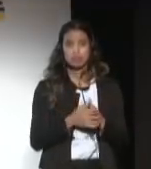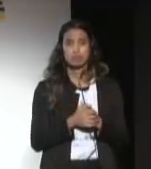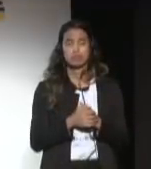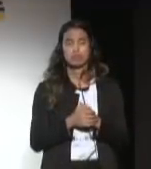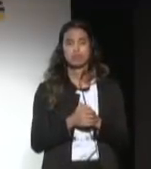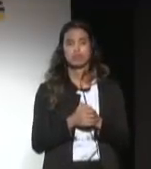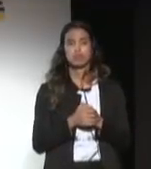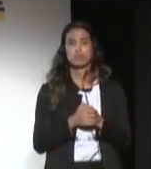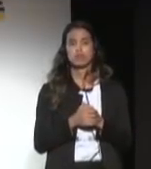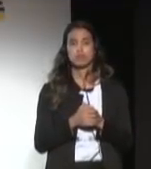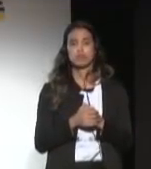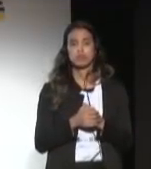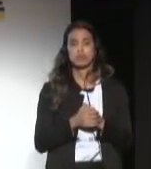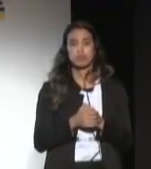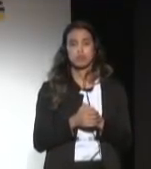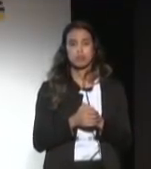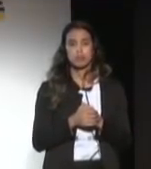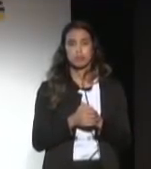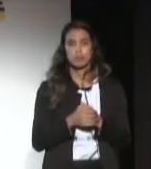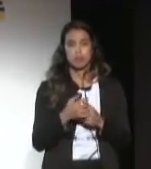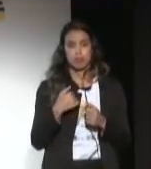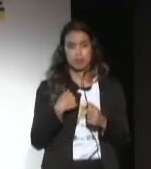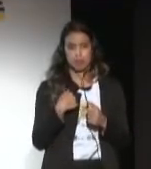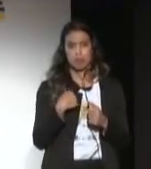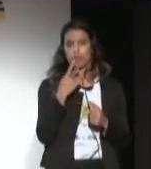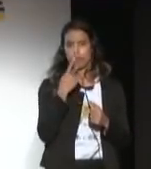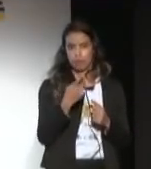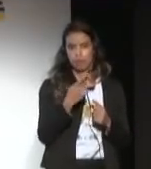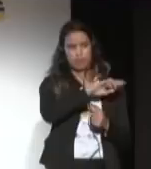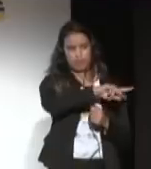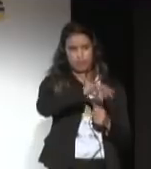E, nas áreas que eu descrevi,